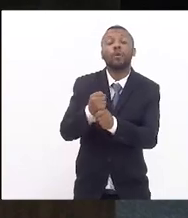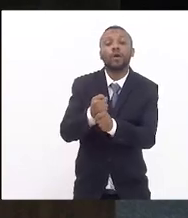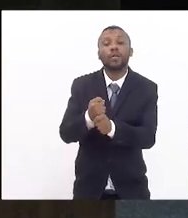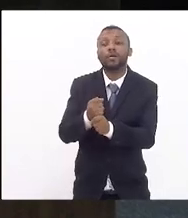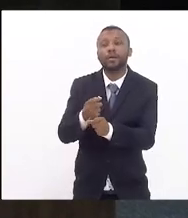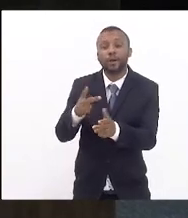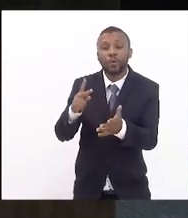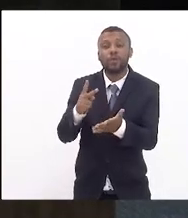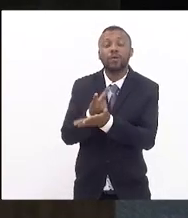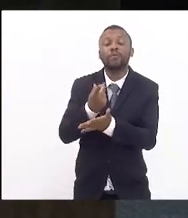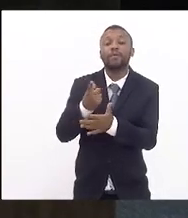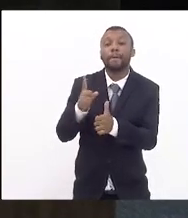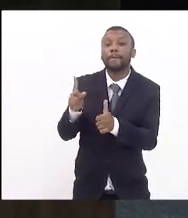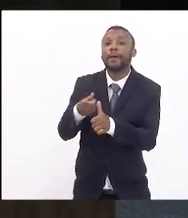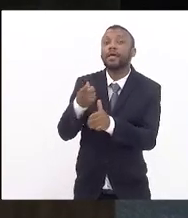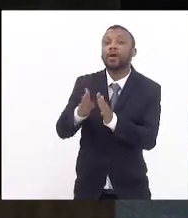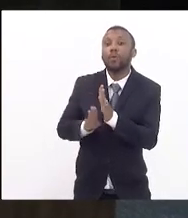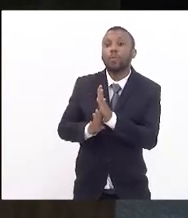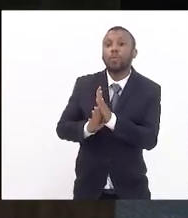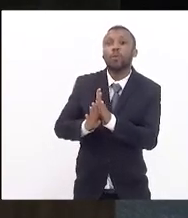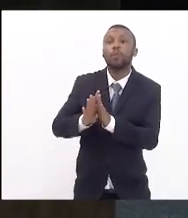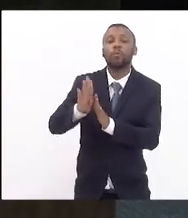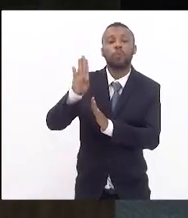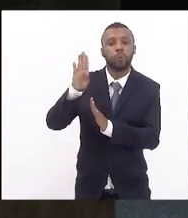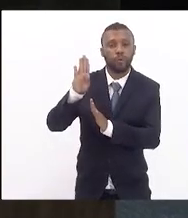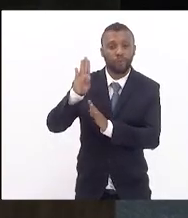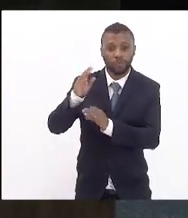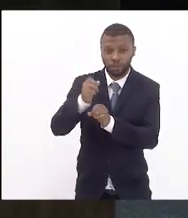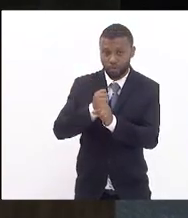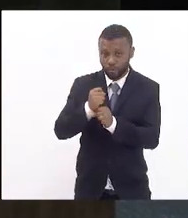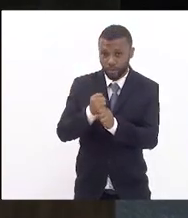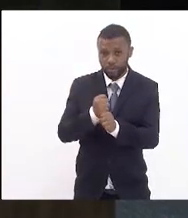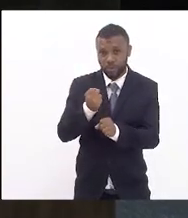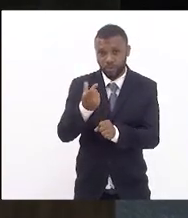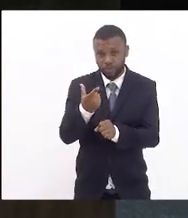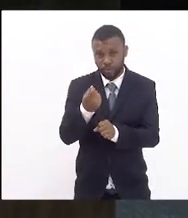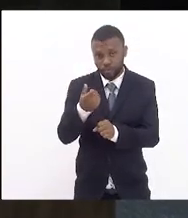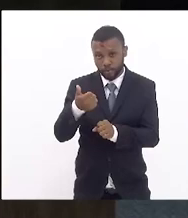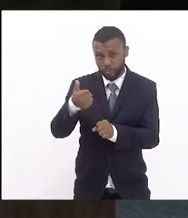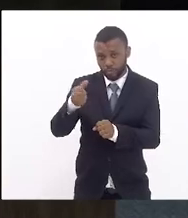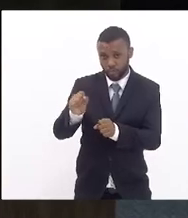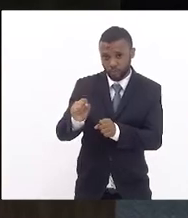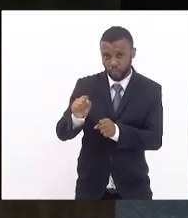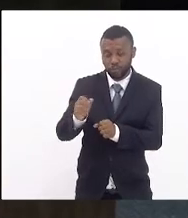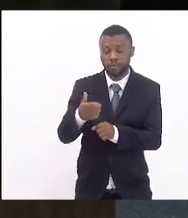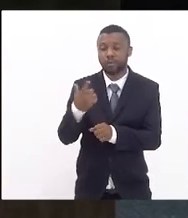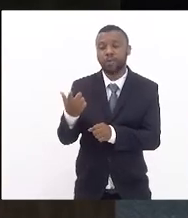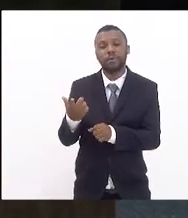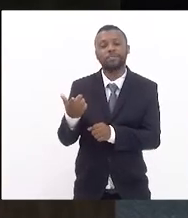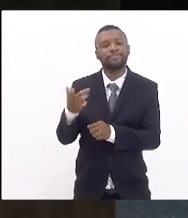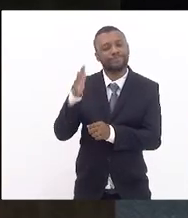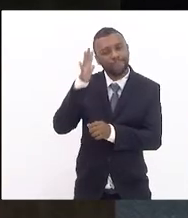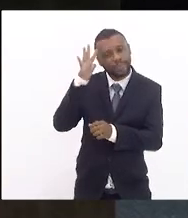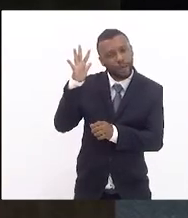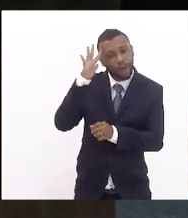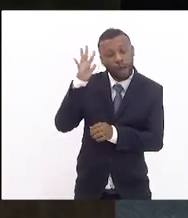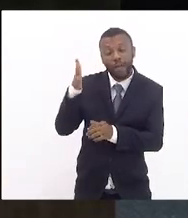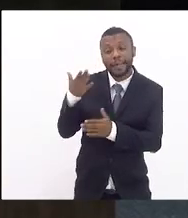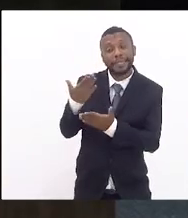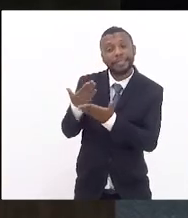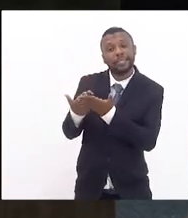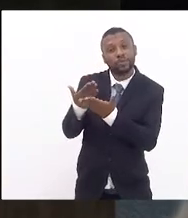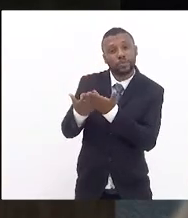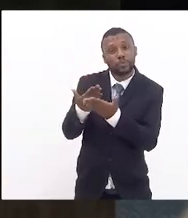da Petrobras do lucro líquido, 2018. Então, peguei o ano, em tese, para esse estudo,